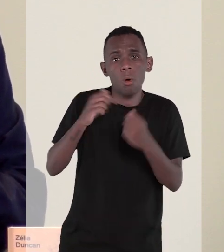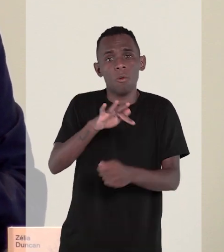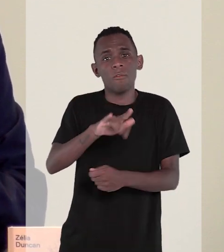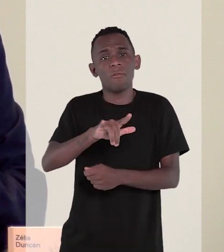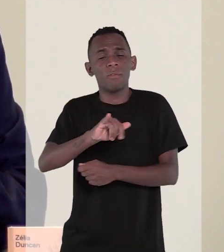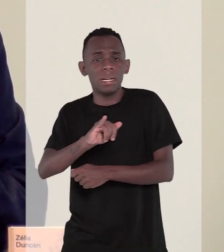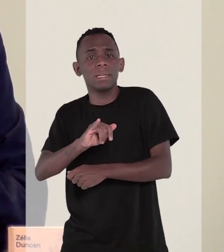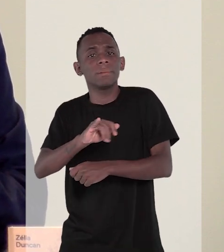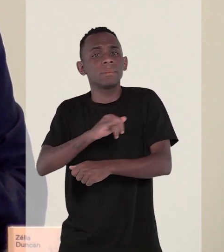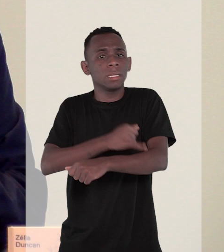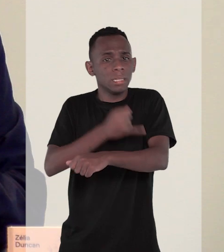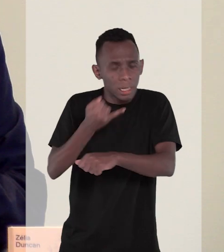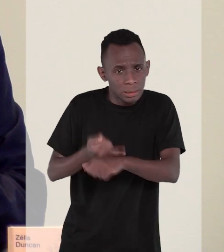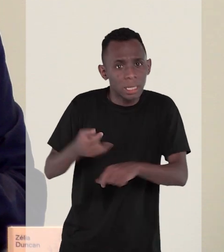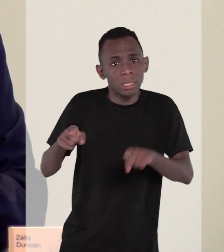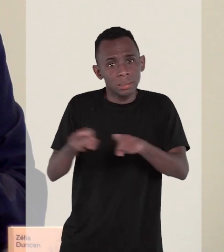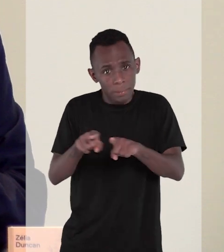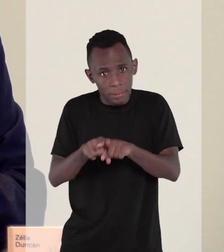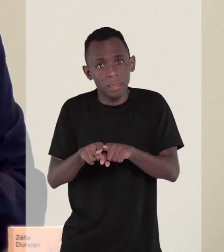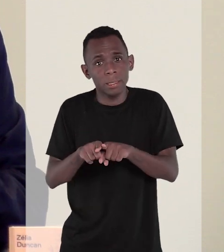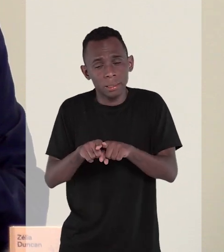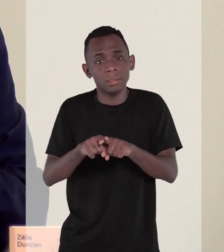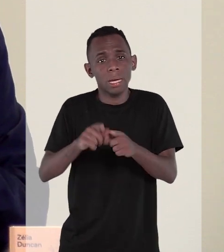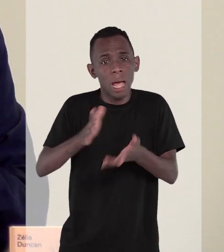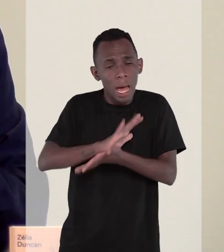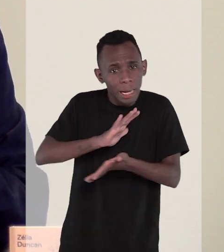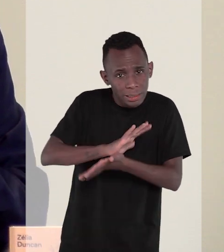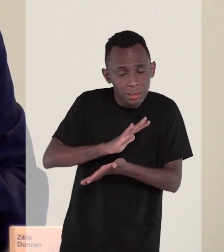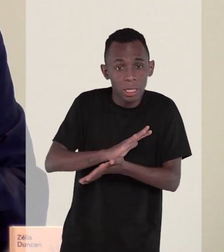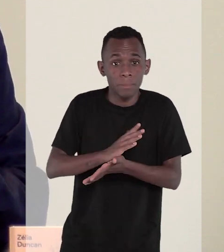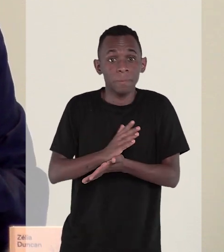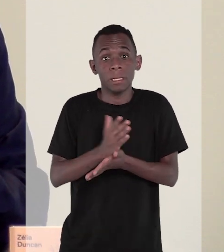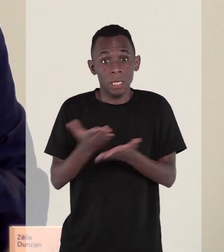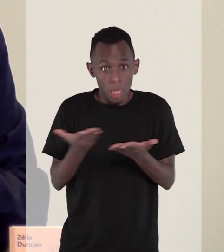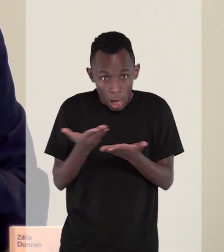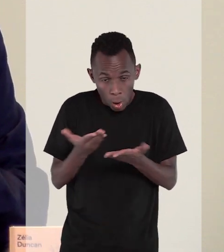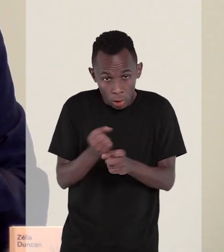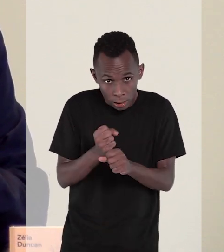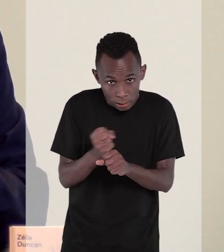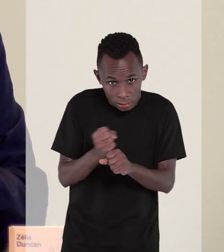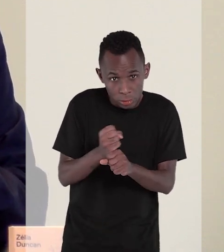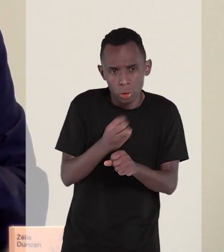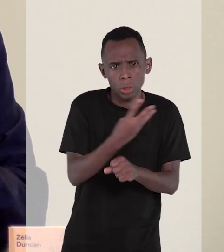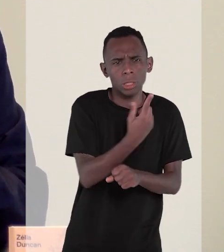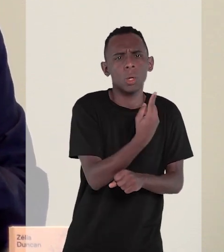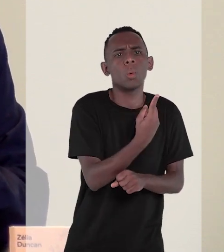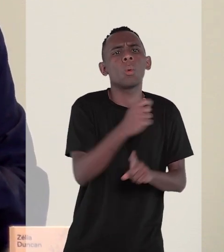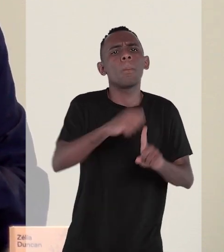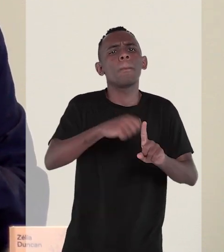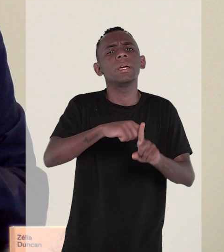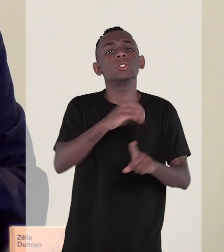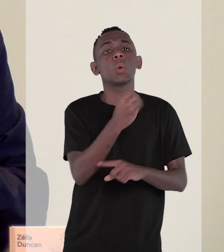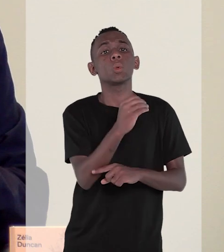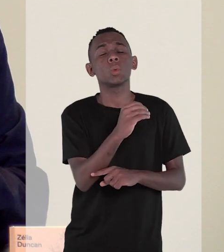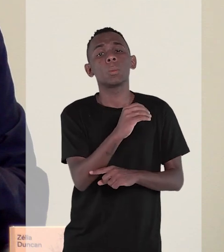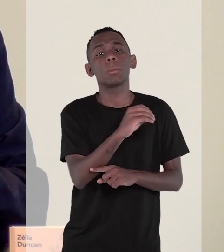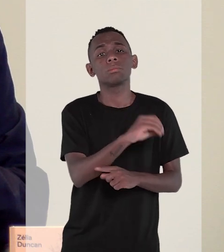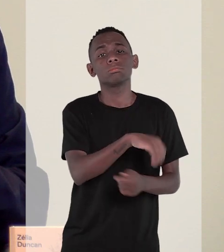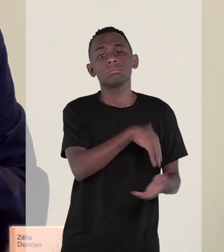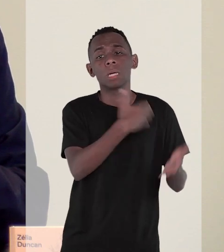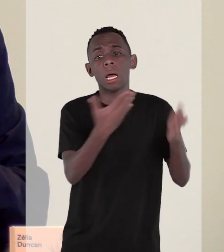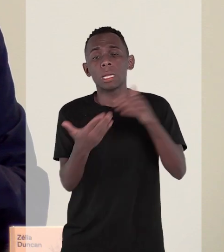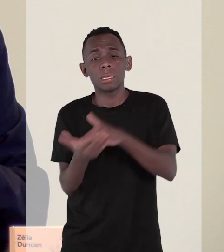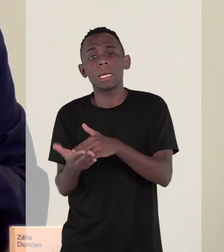Araxá, e o FLI Itabira, Festival Literário de Itabira, que a gente começou ano passado e que esse ano vai acontecer entre 31 de